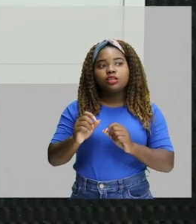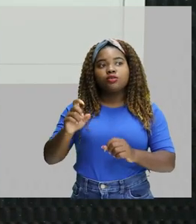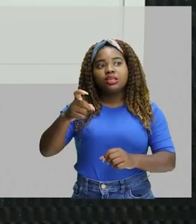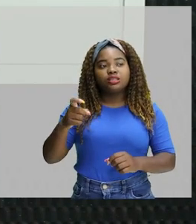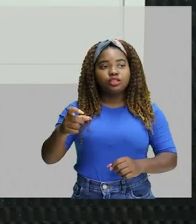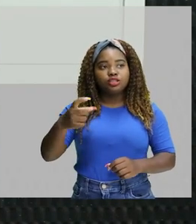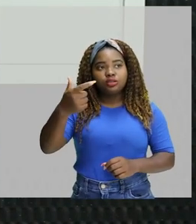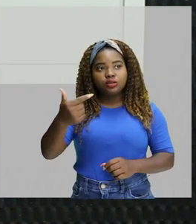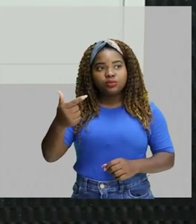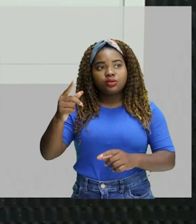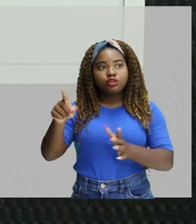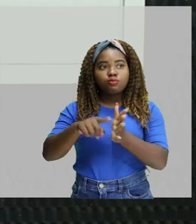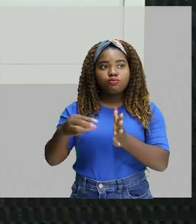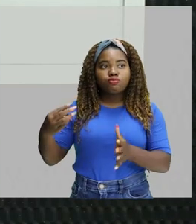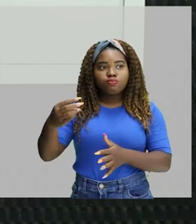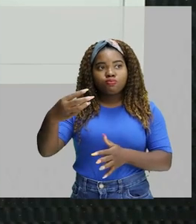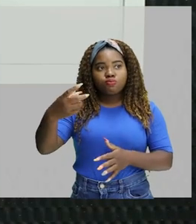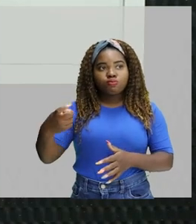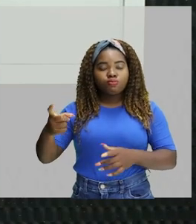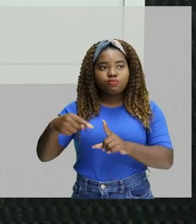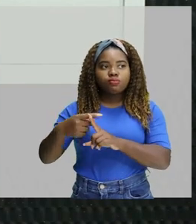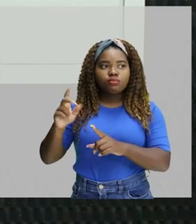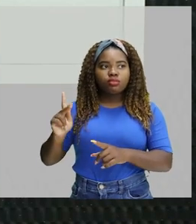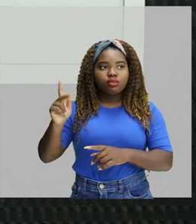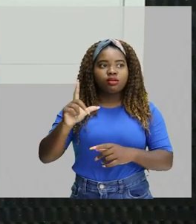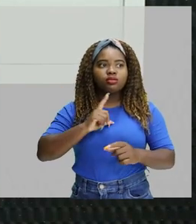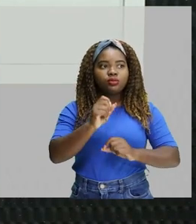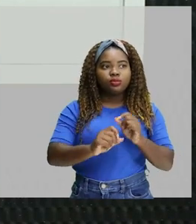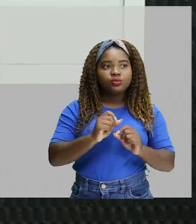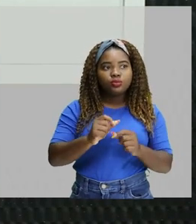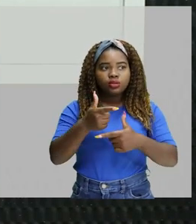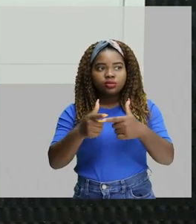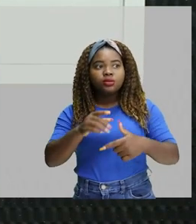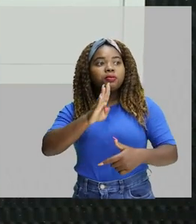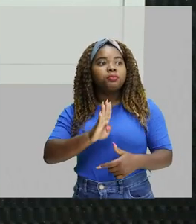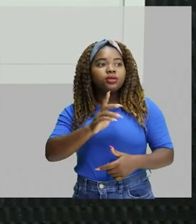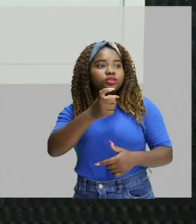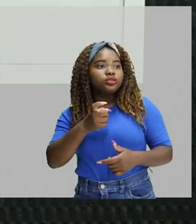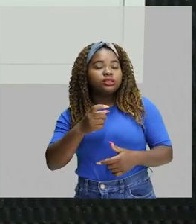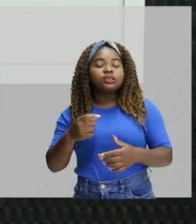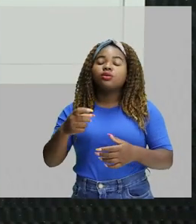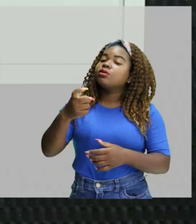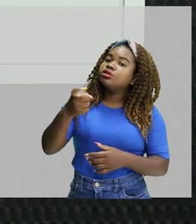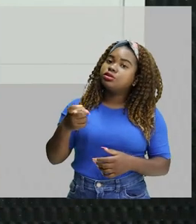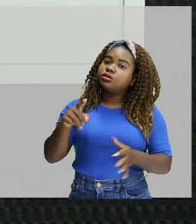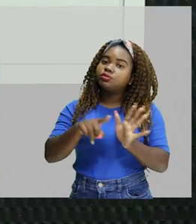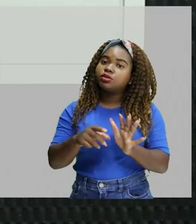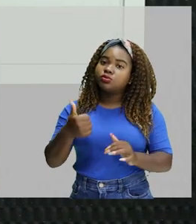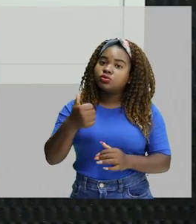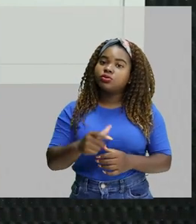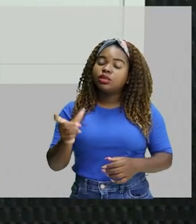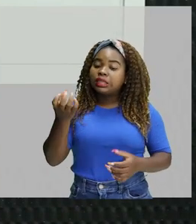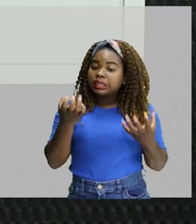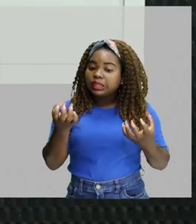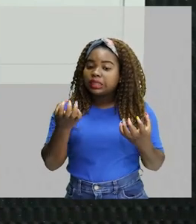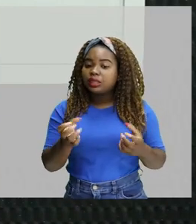3x + k seja divisível por BX = x - 1 tá ele quer saber o